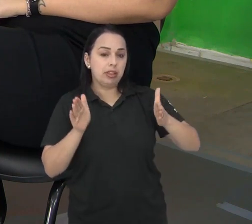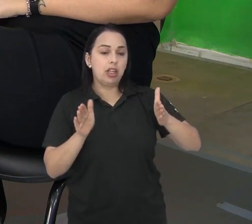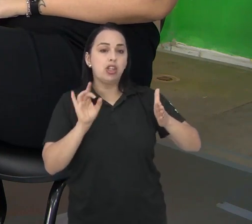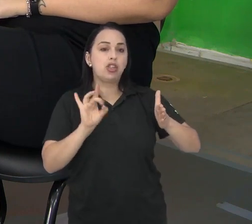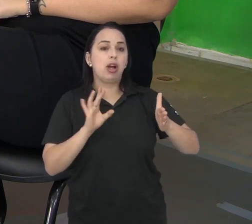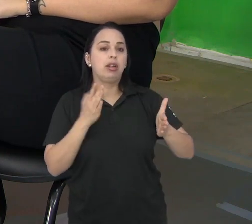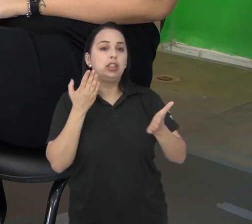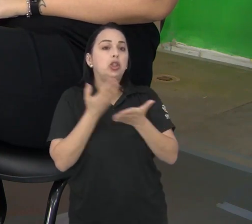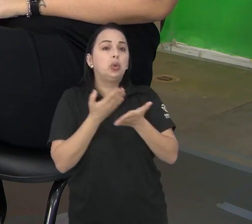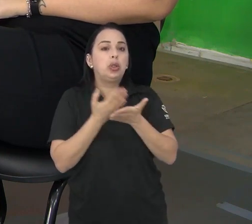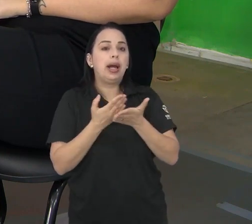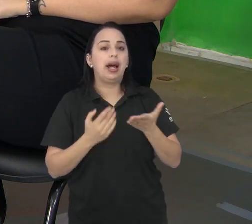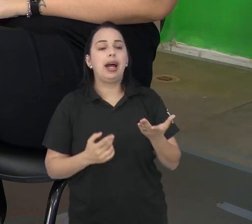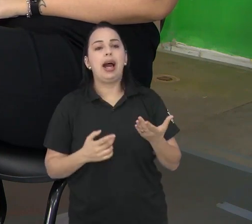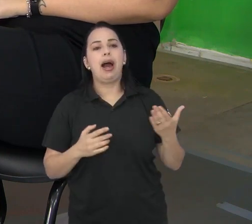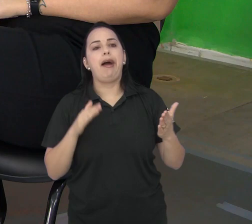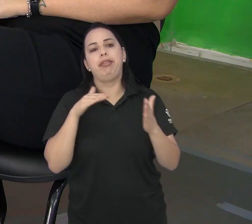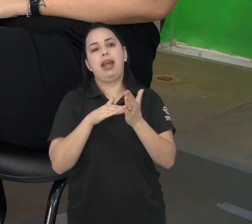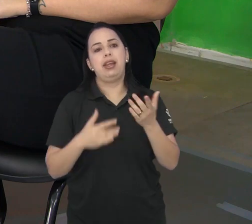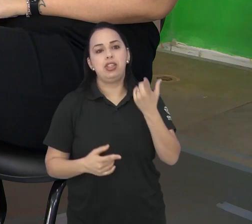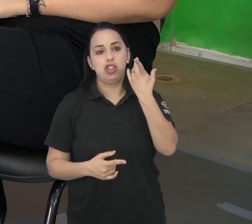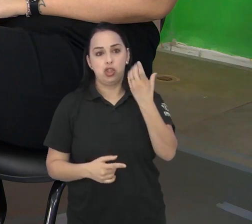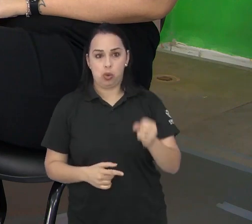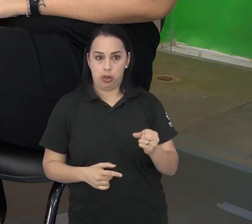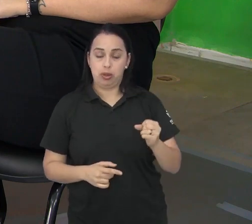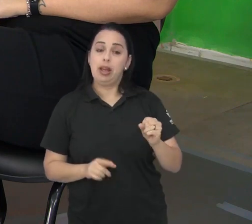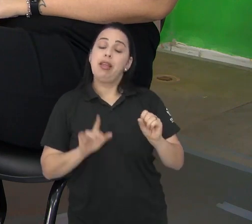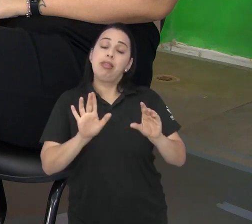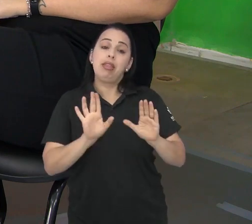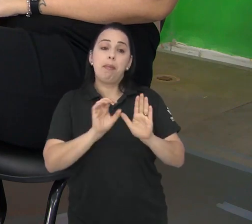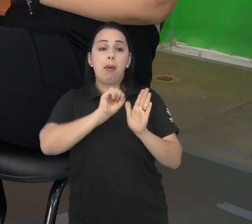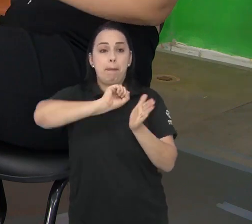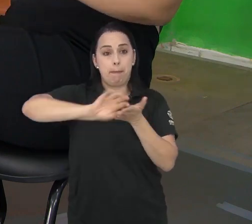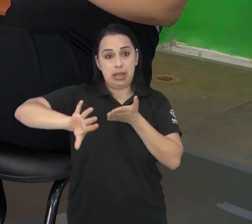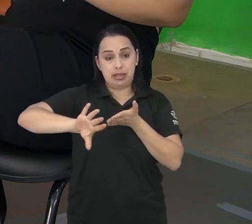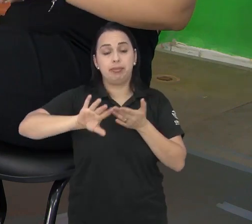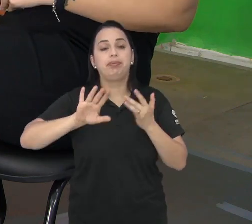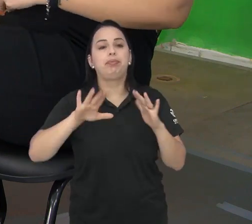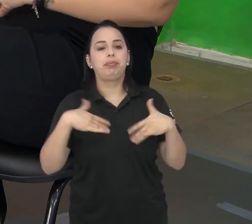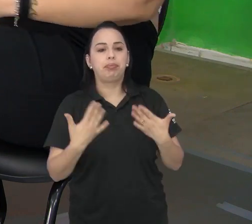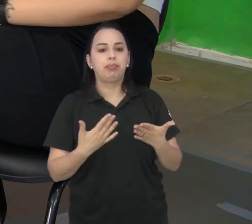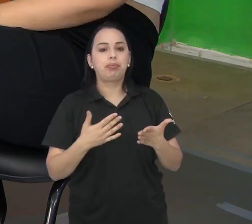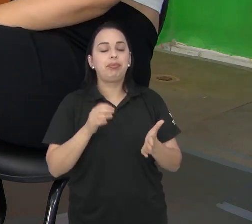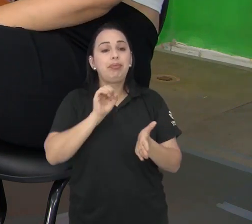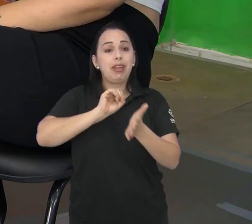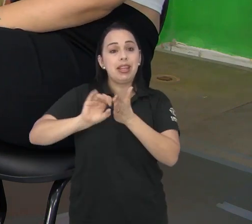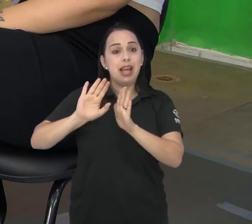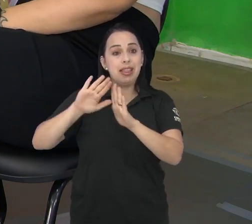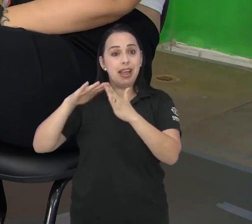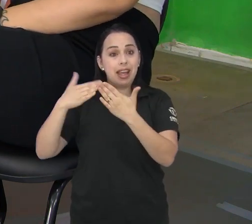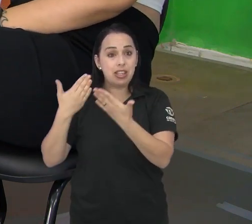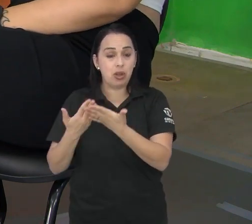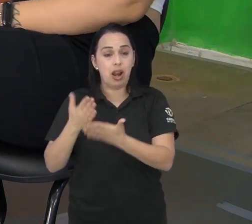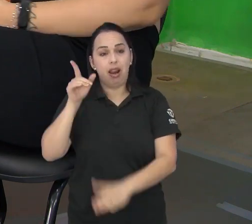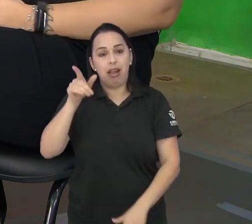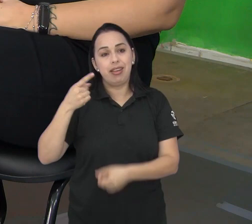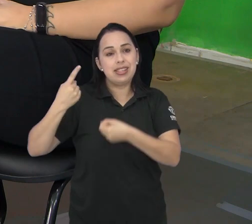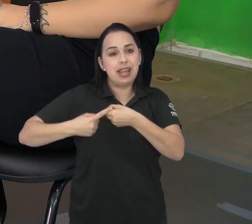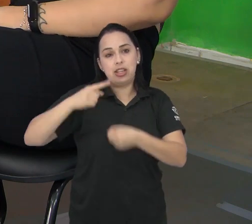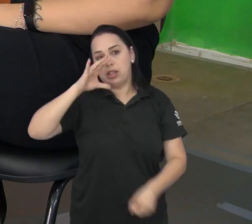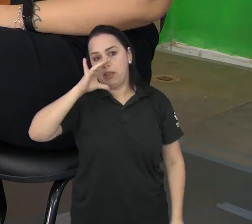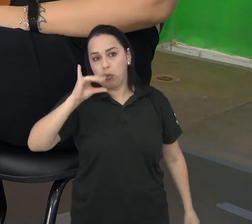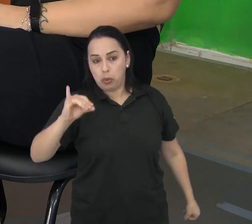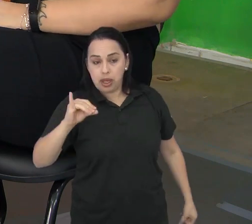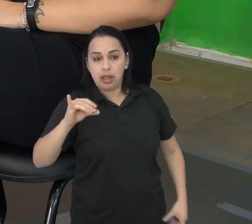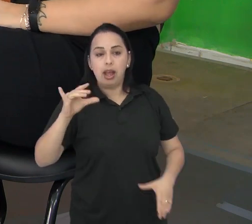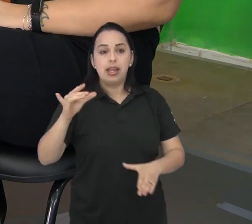só poderia estudar até os 18 anos, né? Depois que você atinge a maioridade, você tinha que sair. Aí eu já saí e entrei no Conservatório de Tatuí. Aí